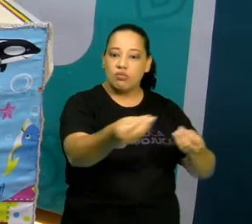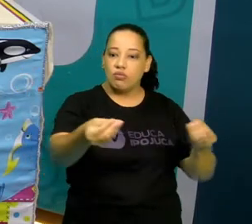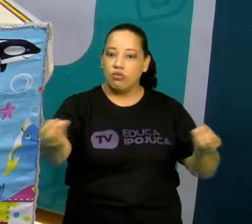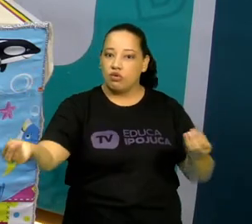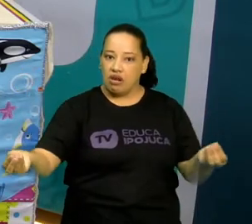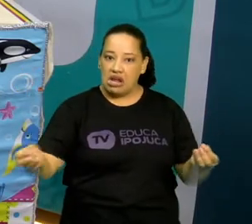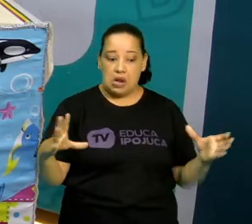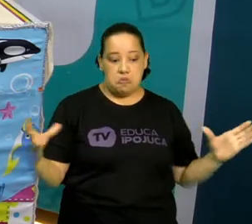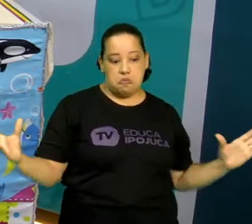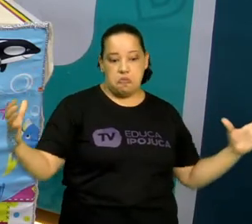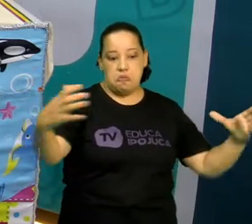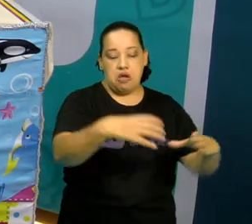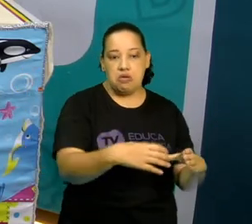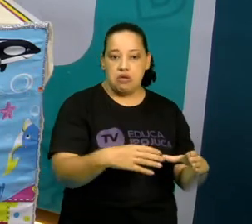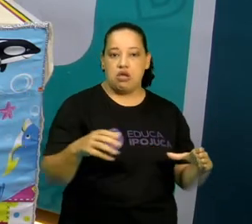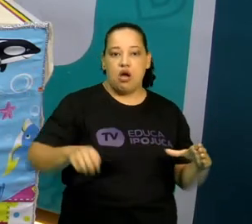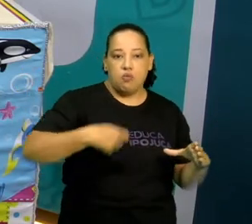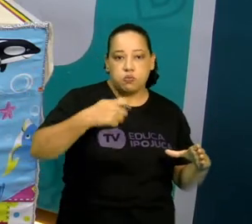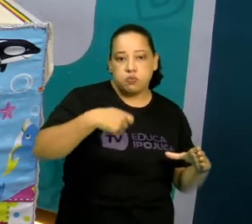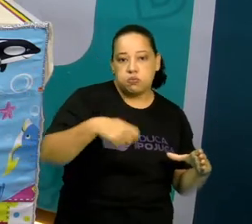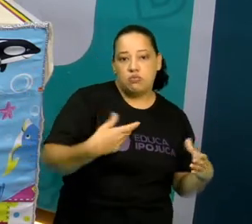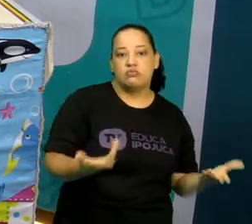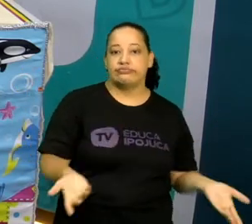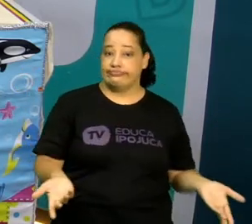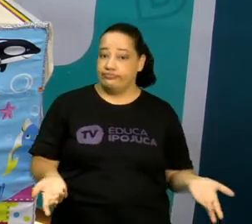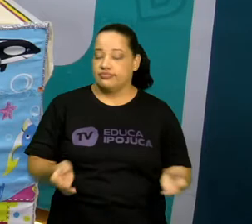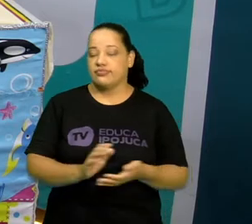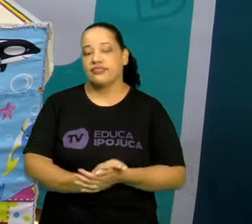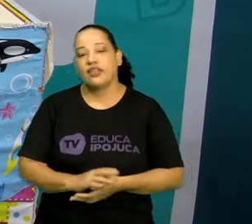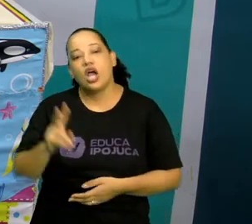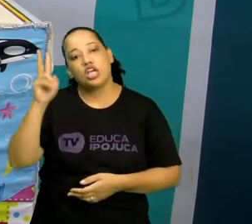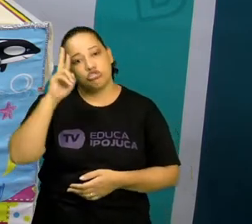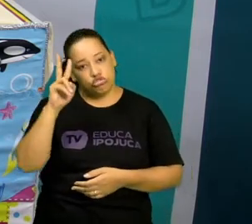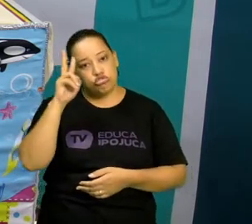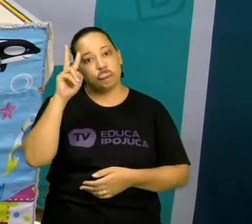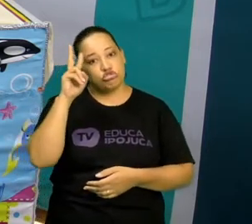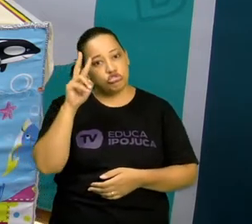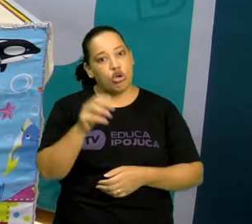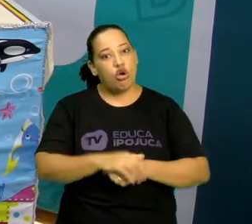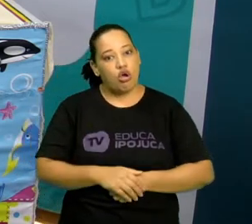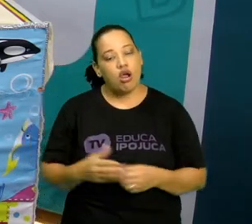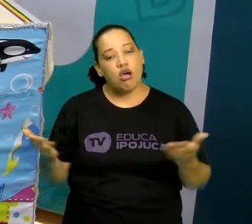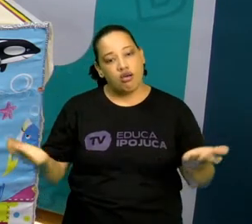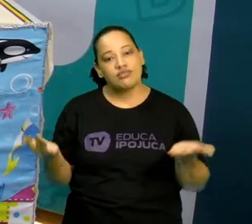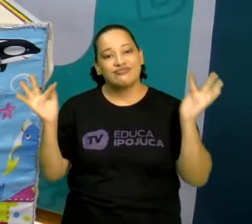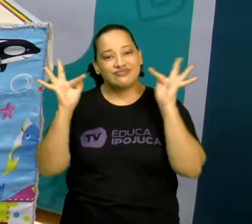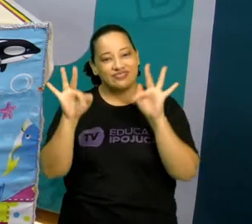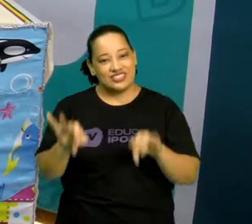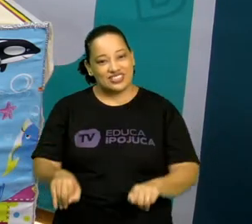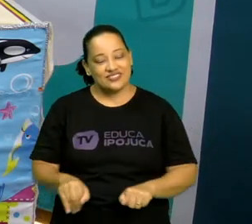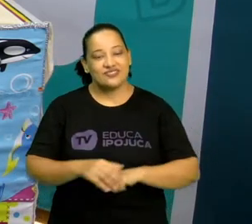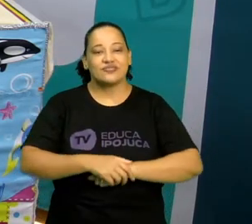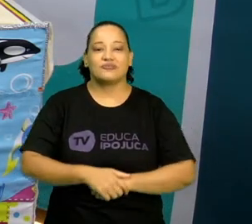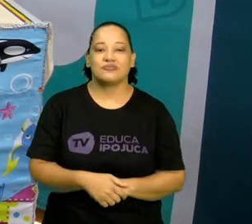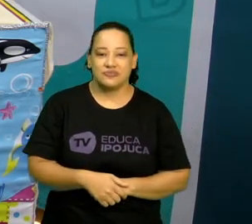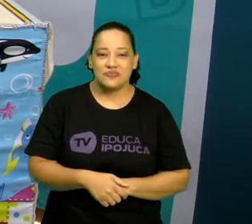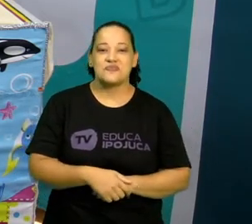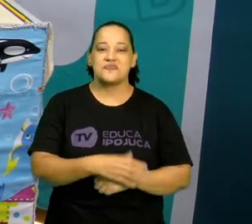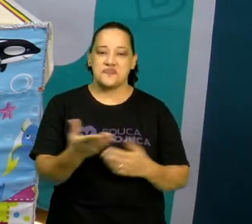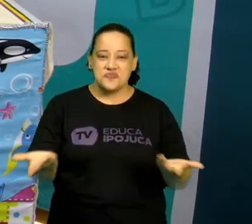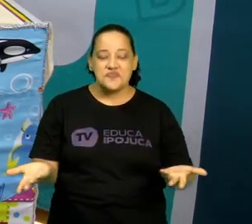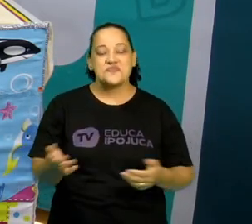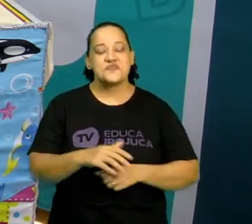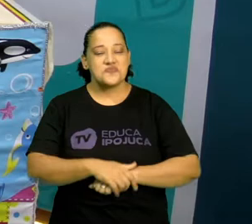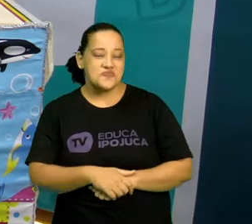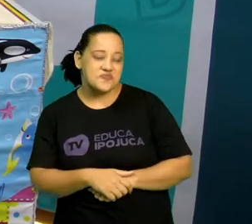isso? Tá certo, criançada? Então, a história de Dona Baratinha está chegando ao fim, tá, criançada? Né, leitorinha?